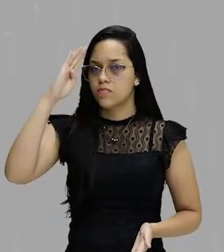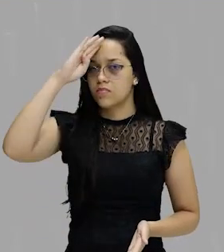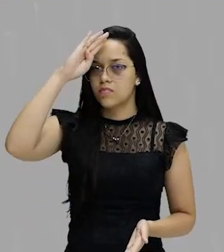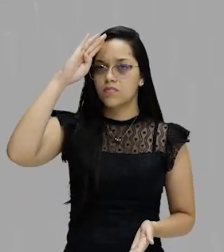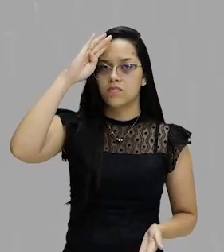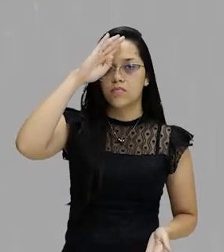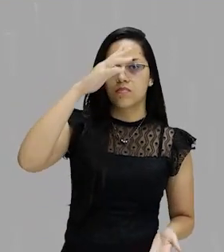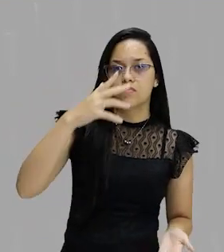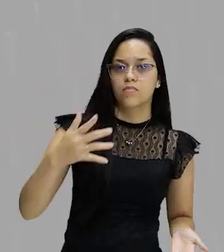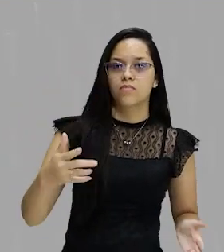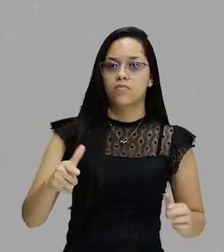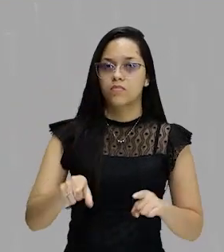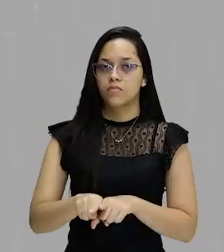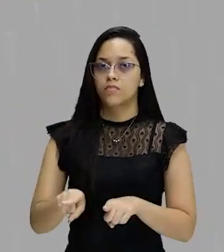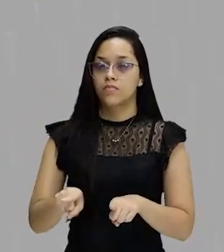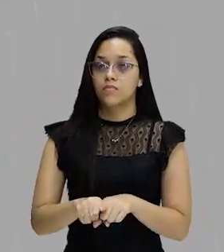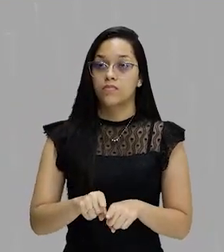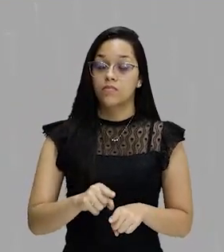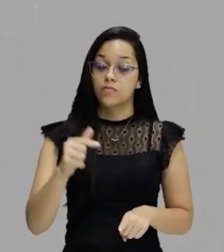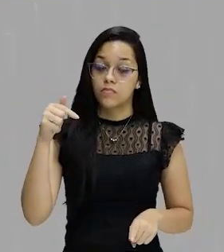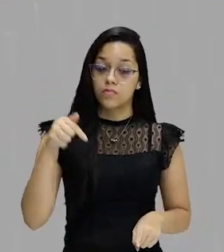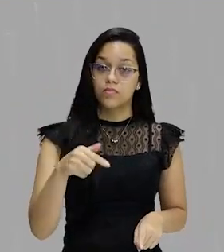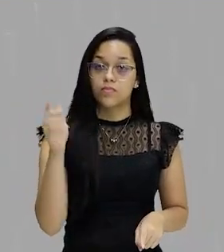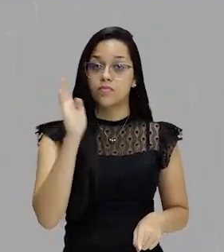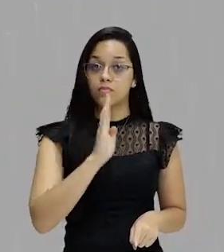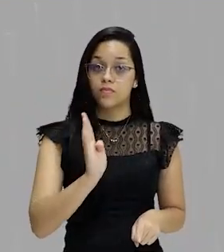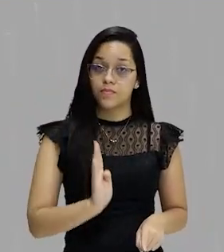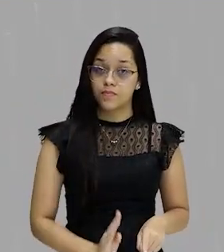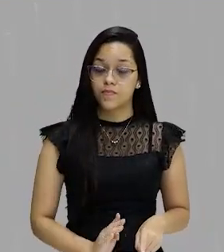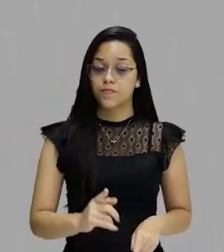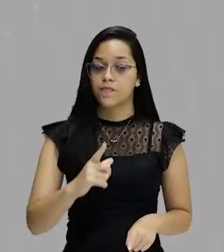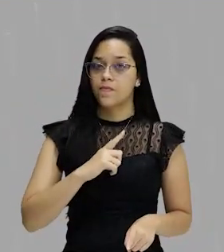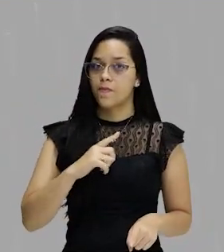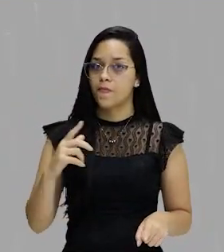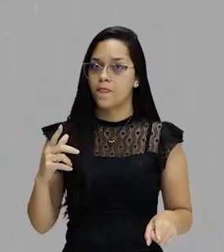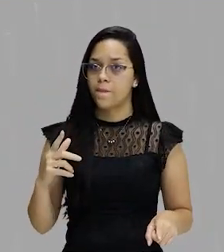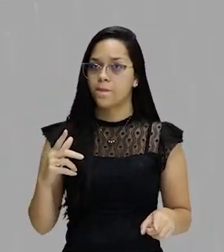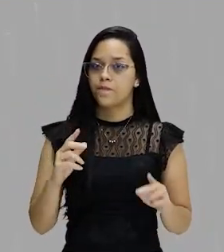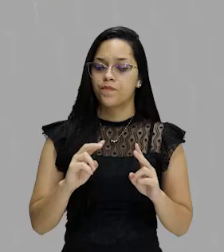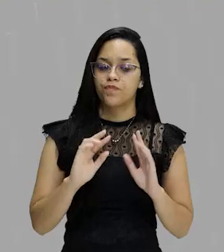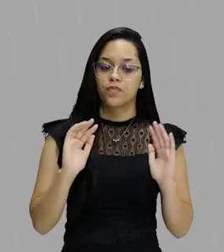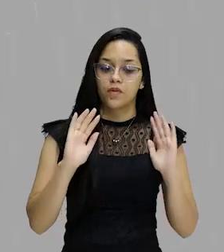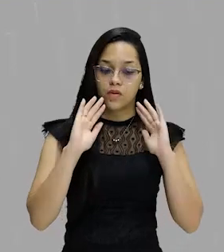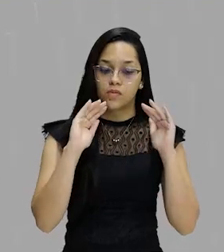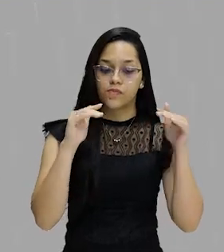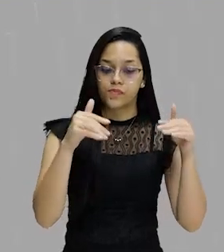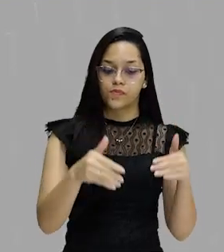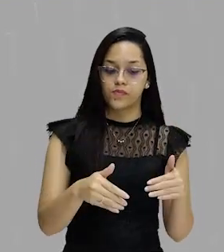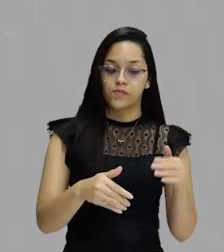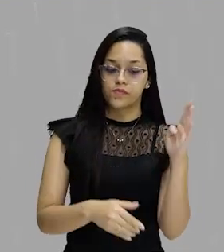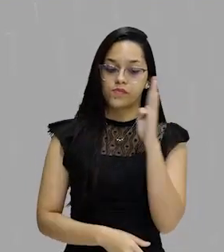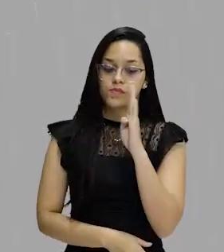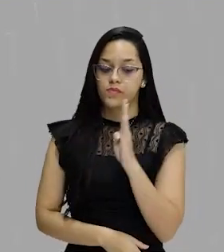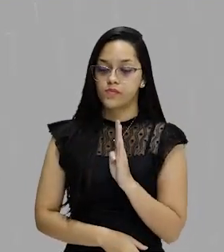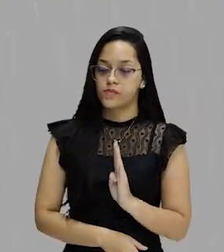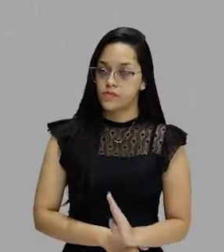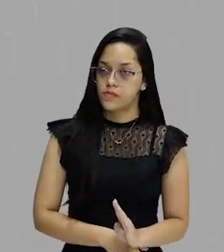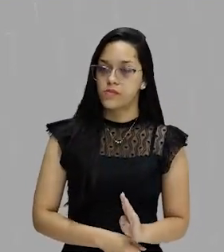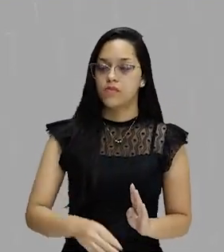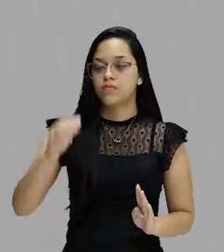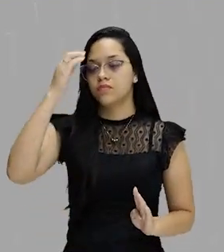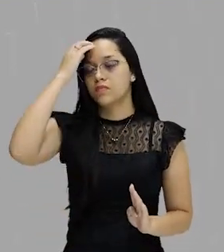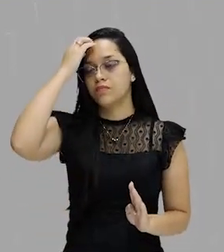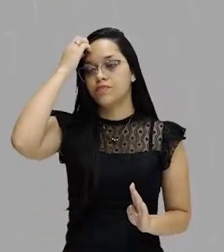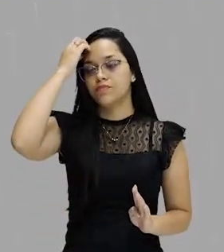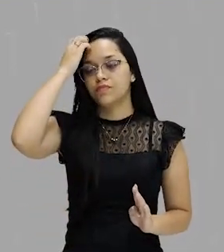militares, especificamente aqui no Brasil. Nós fizemos um recorte para trabalhar o Brasil. É evidente